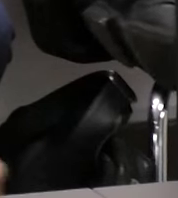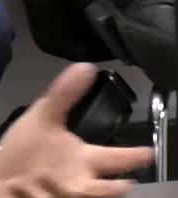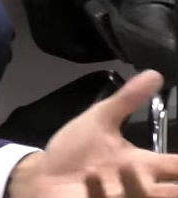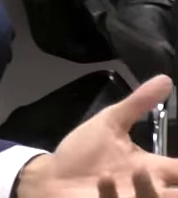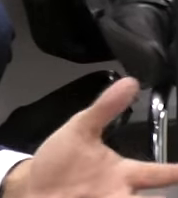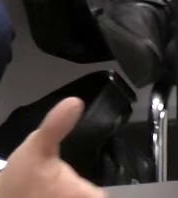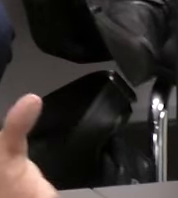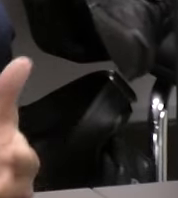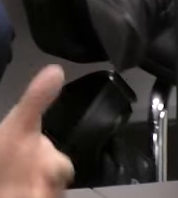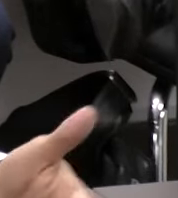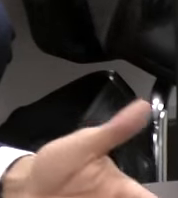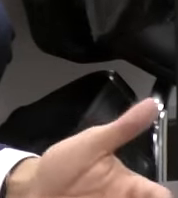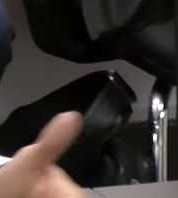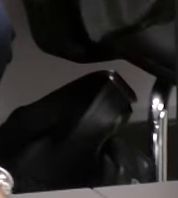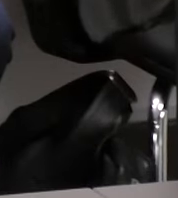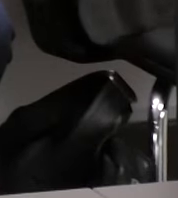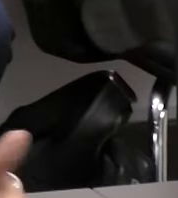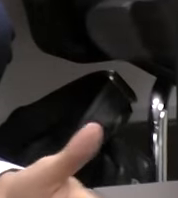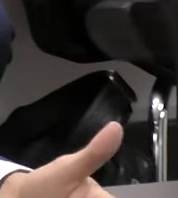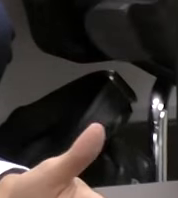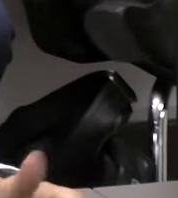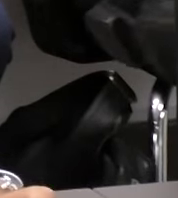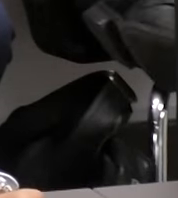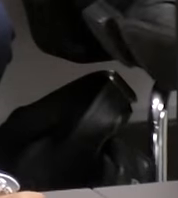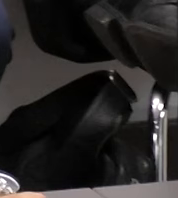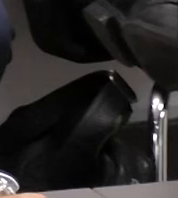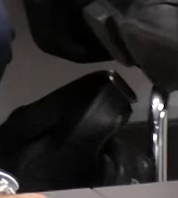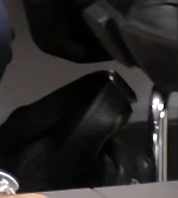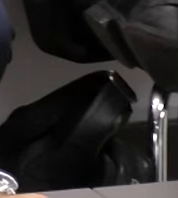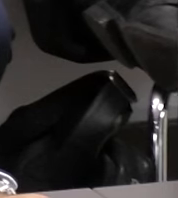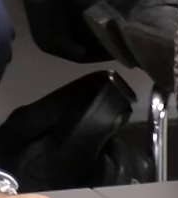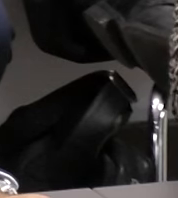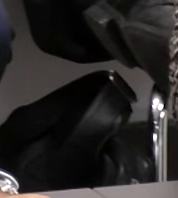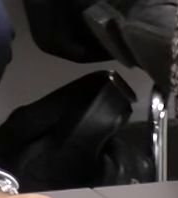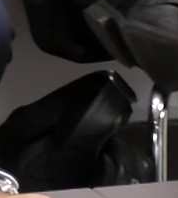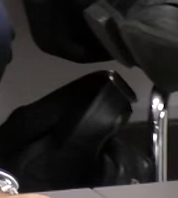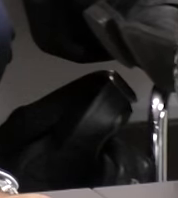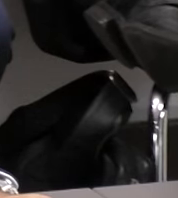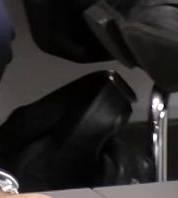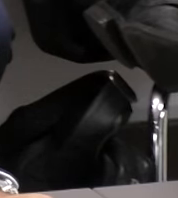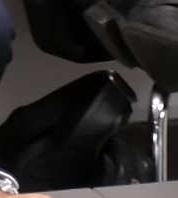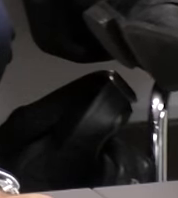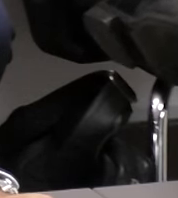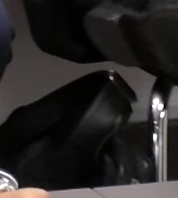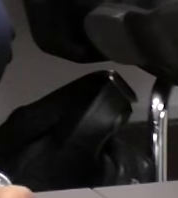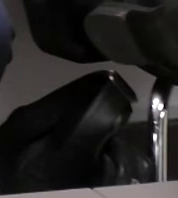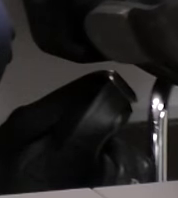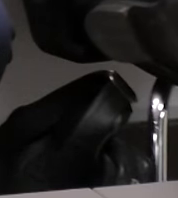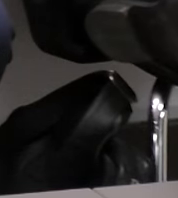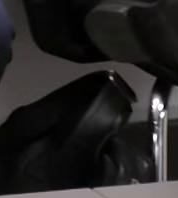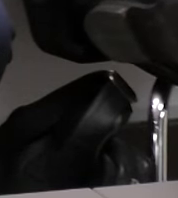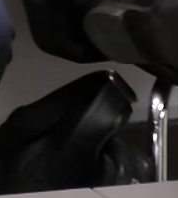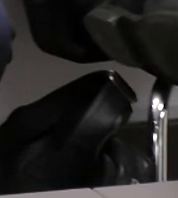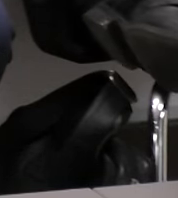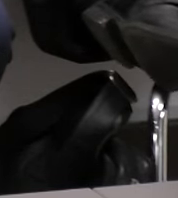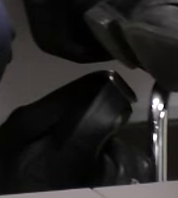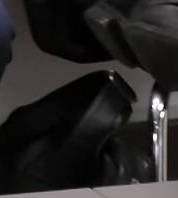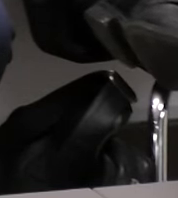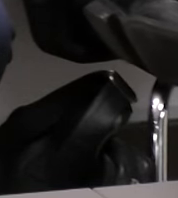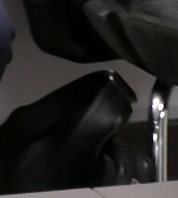acho que é perfeitamente cabível isso de que as pessoas não sejam prejudicadas em